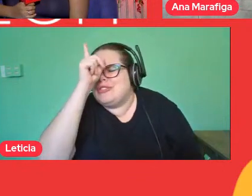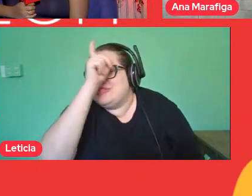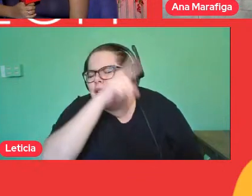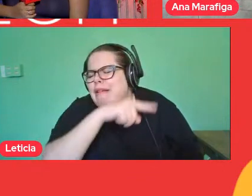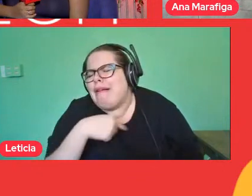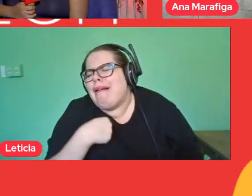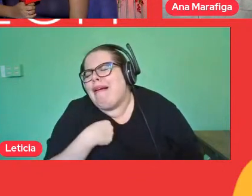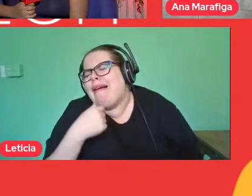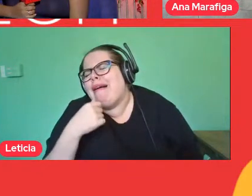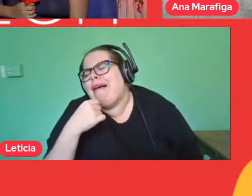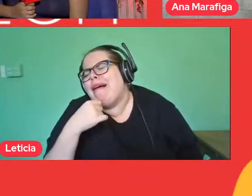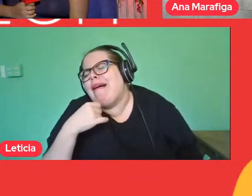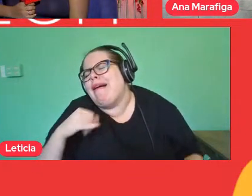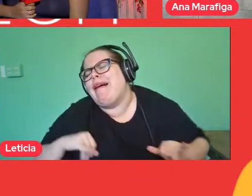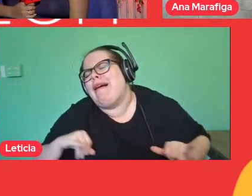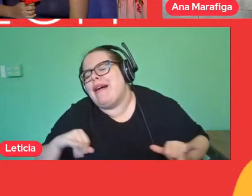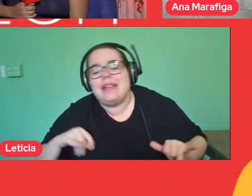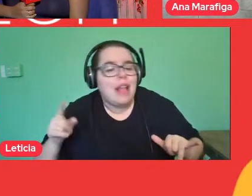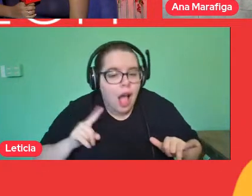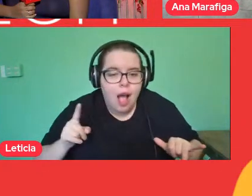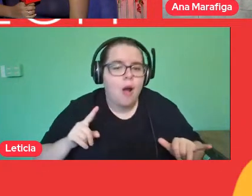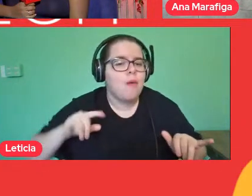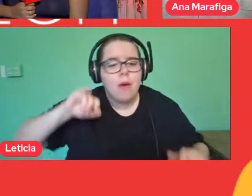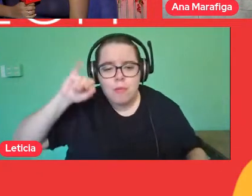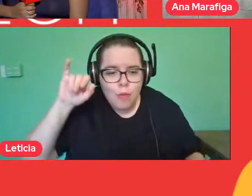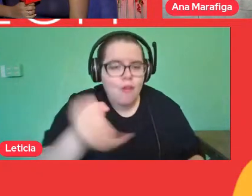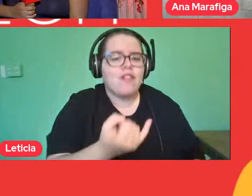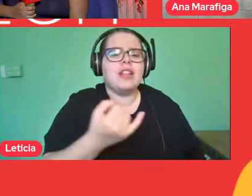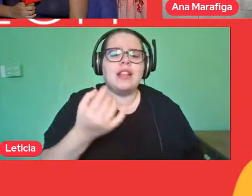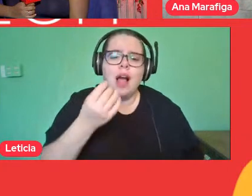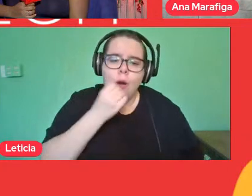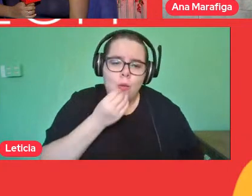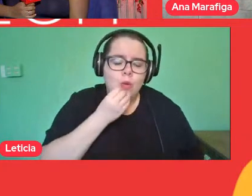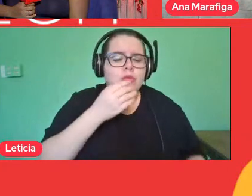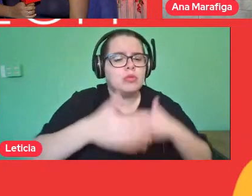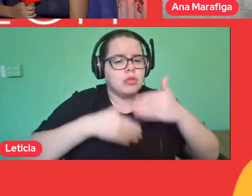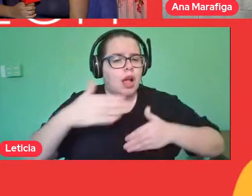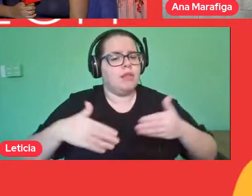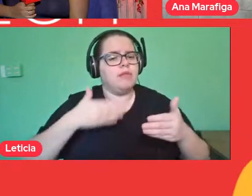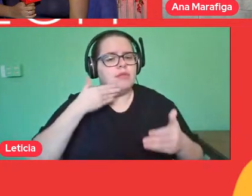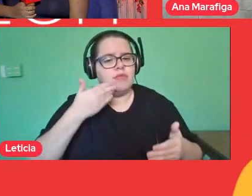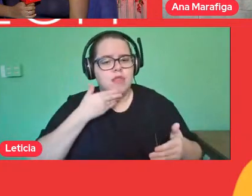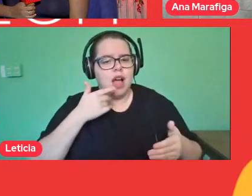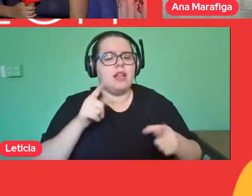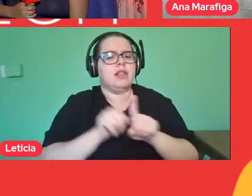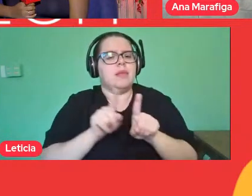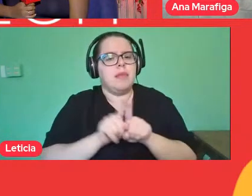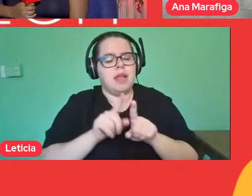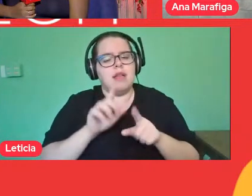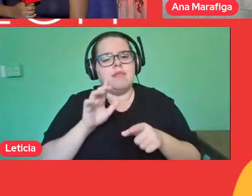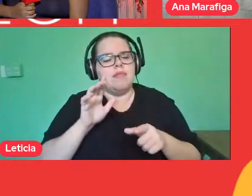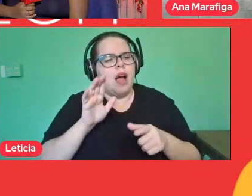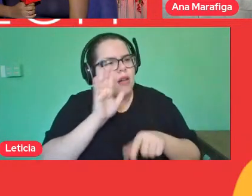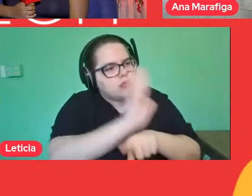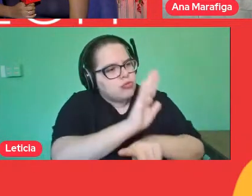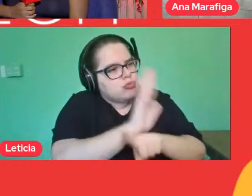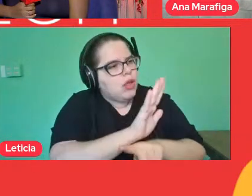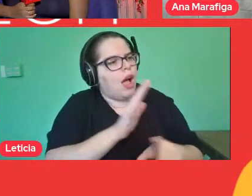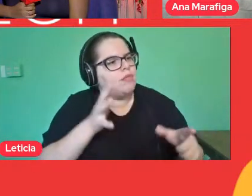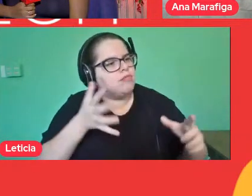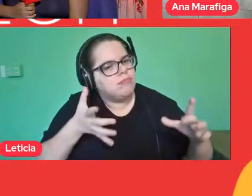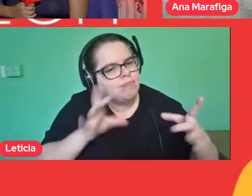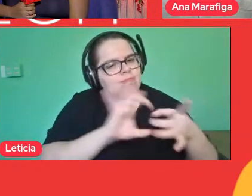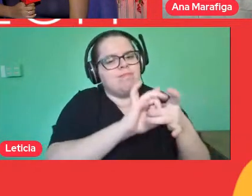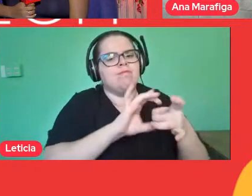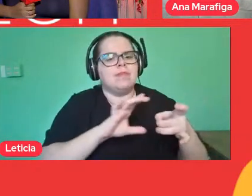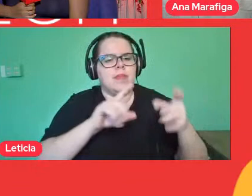E a gente tem que aproveitar essa oportunidade para tornar as próximas caminhadas mais fáceis. Voltar, estender a mão, se conectar, fazer